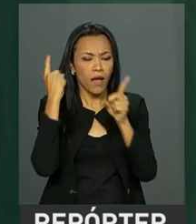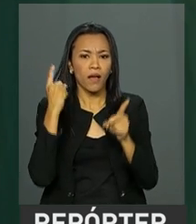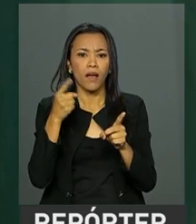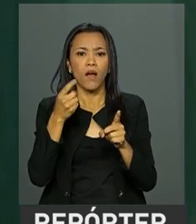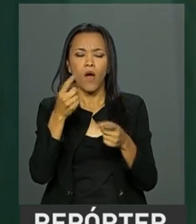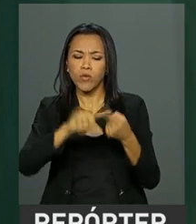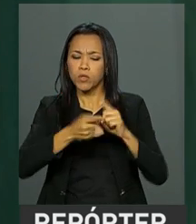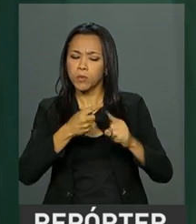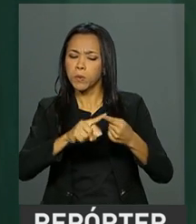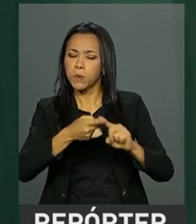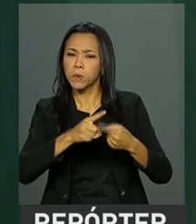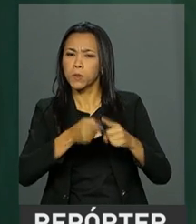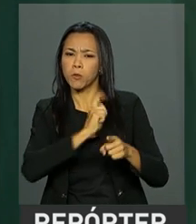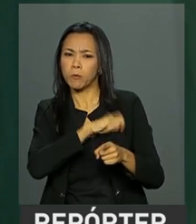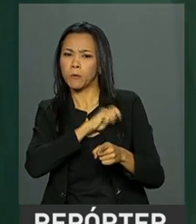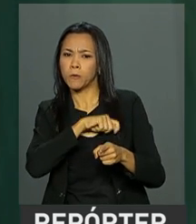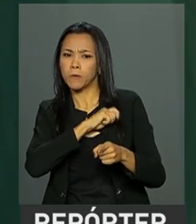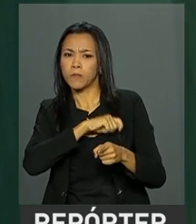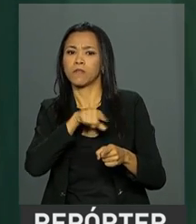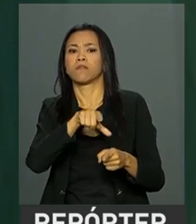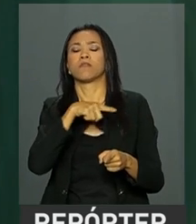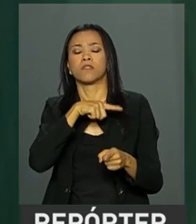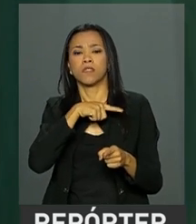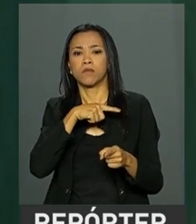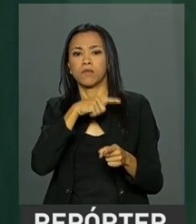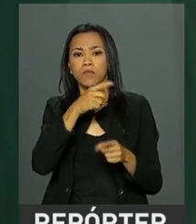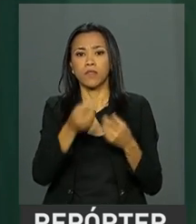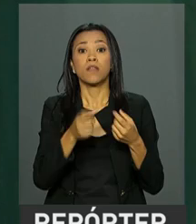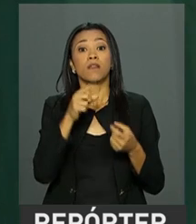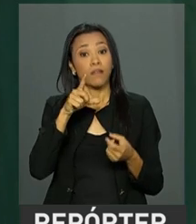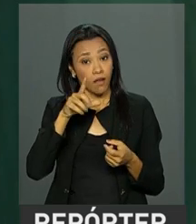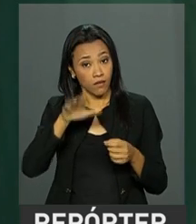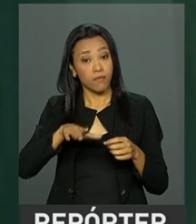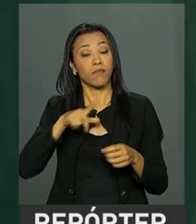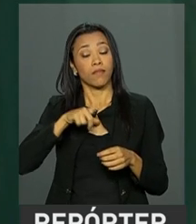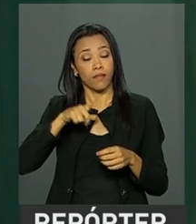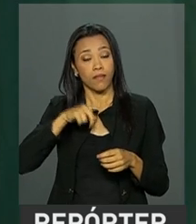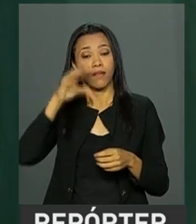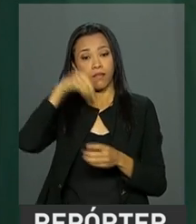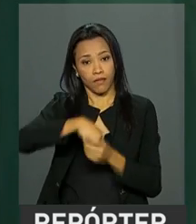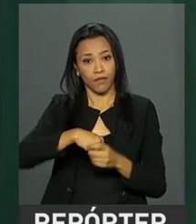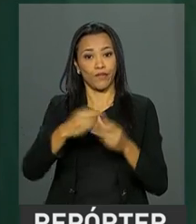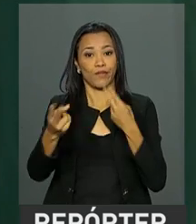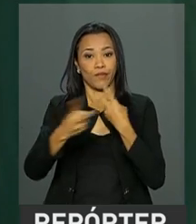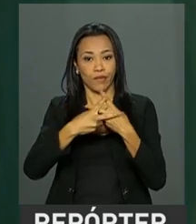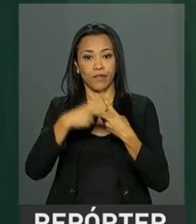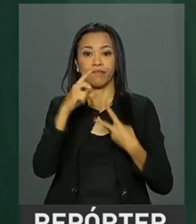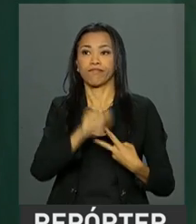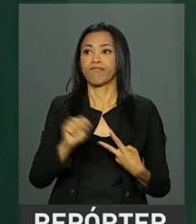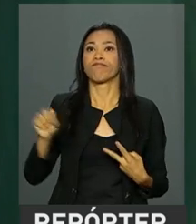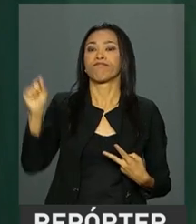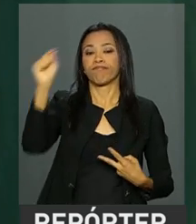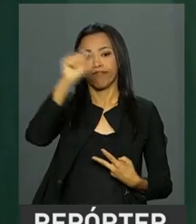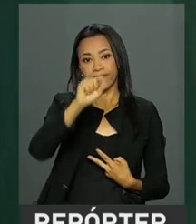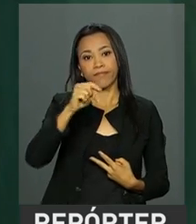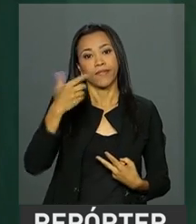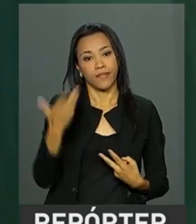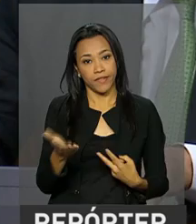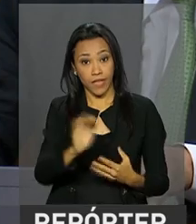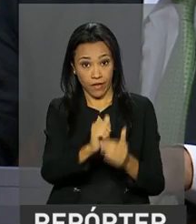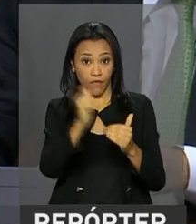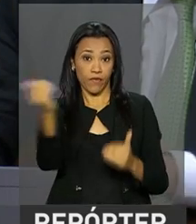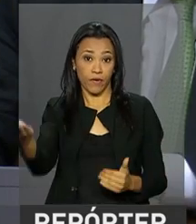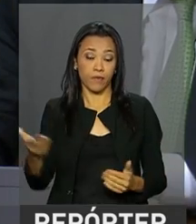sabem os senhores e senhoras se encontram grande medida dentro das próprias penitenciárias e presídios e daí para